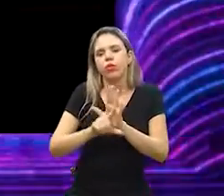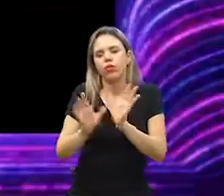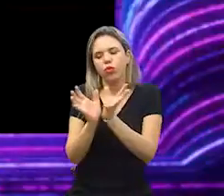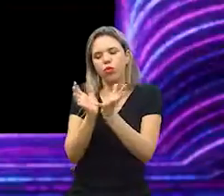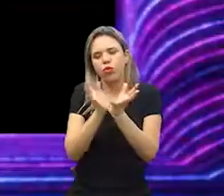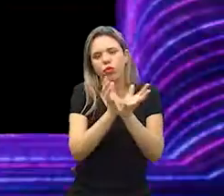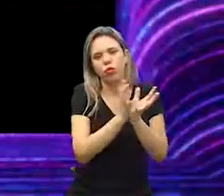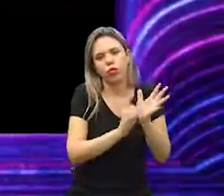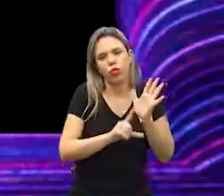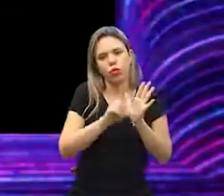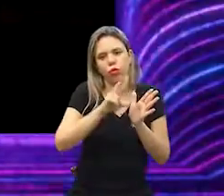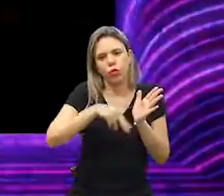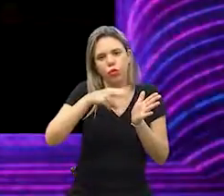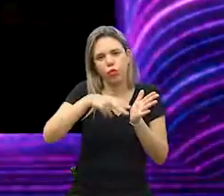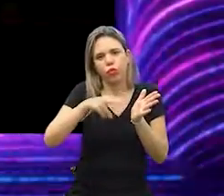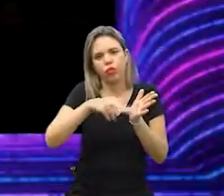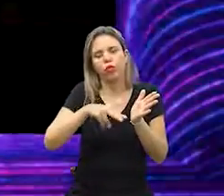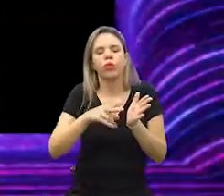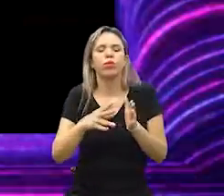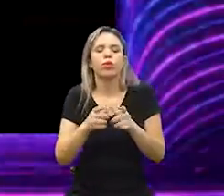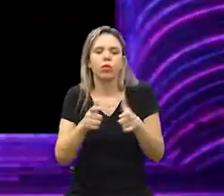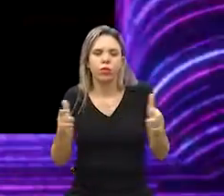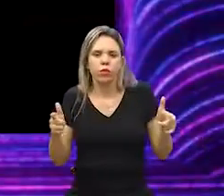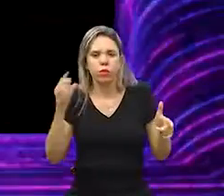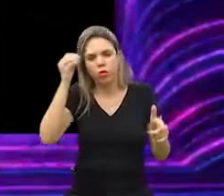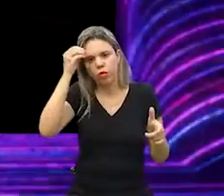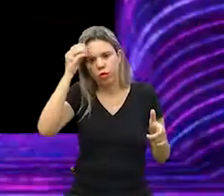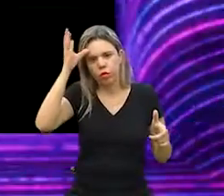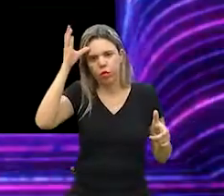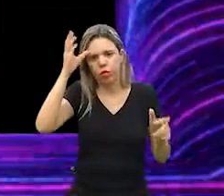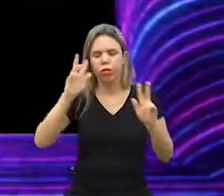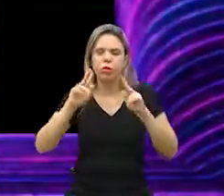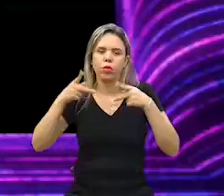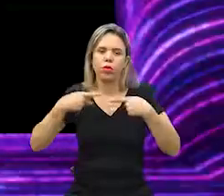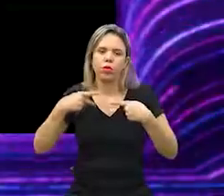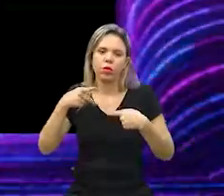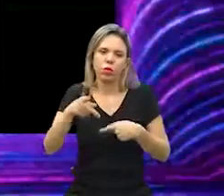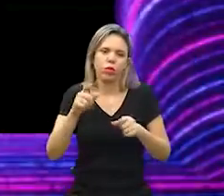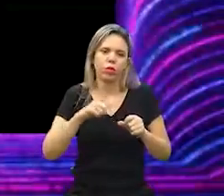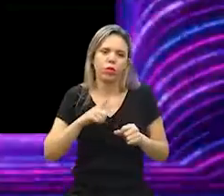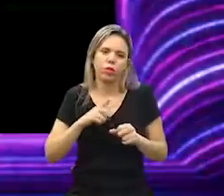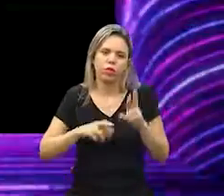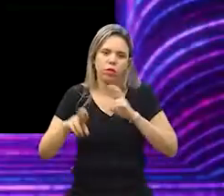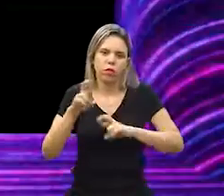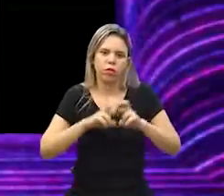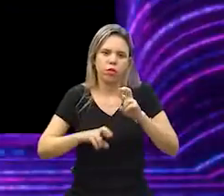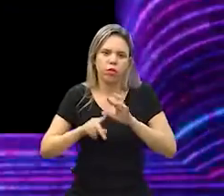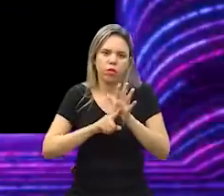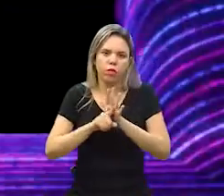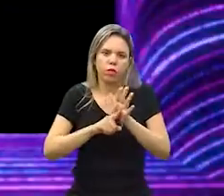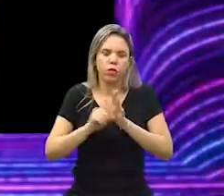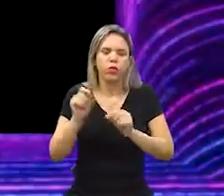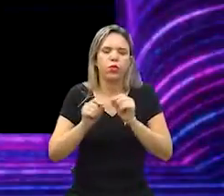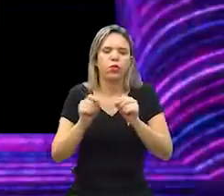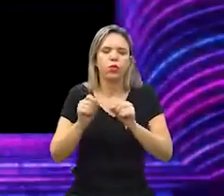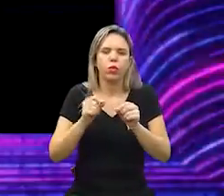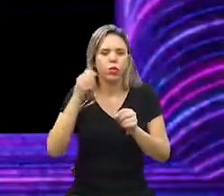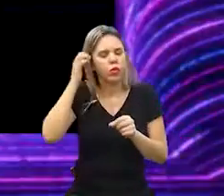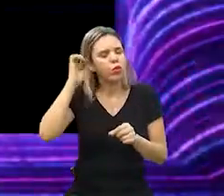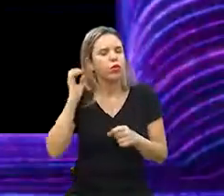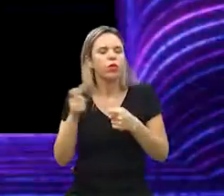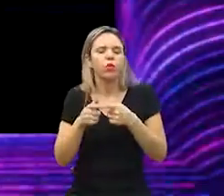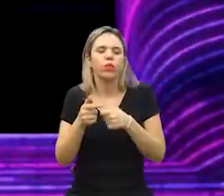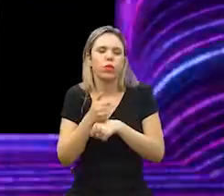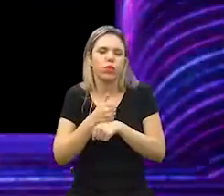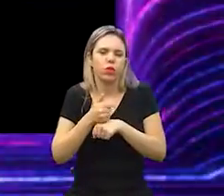leitura, porque é uma forma de você ampliar o seu conhecimento do humano. E você, em última análise, você vai estar lidando com o que na medicina?